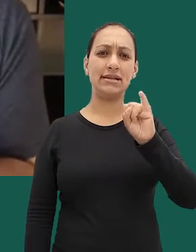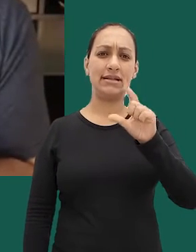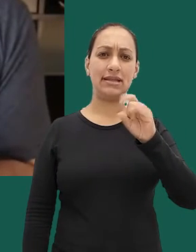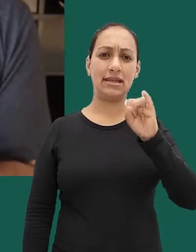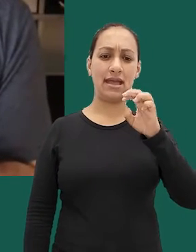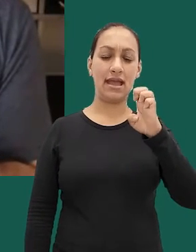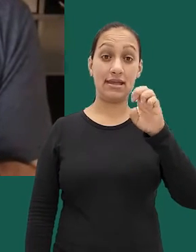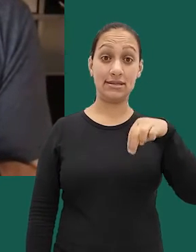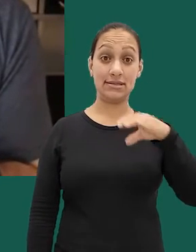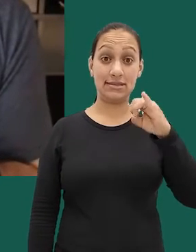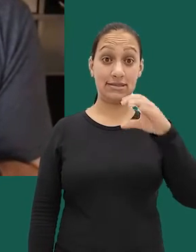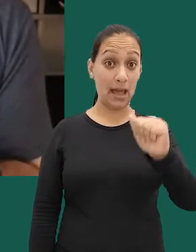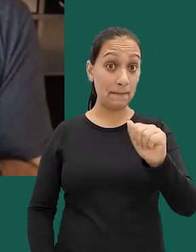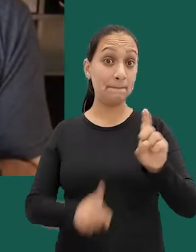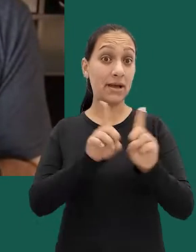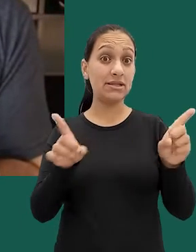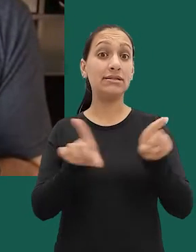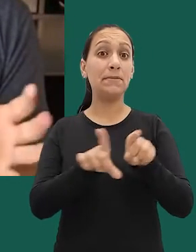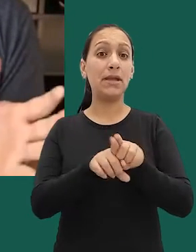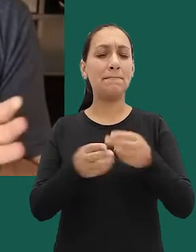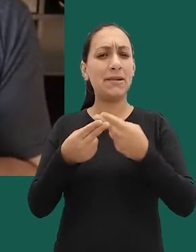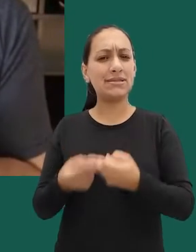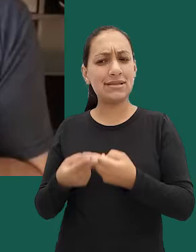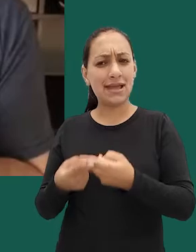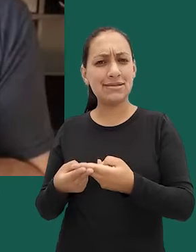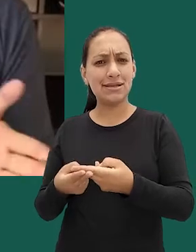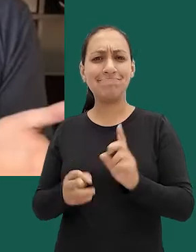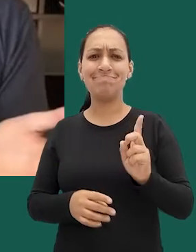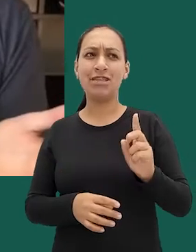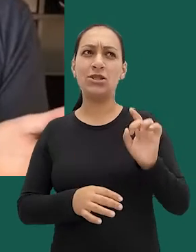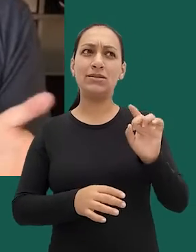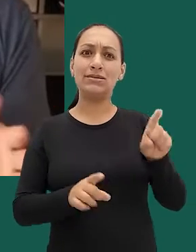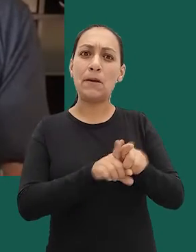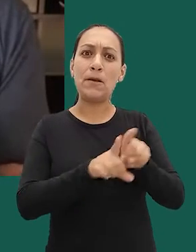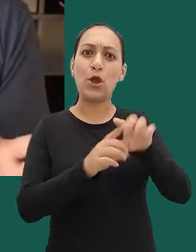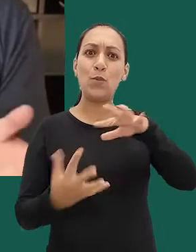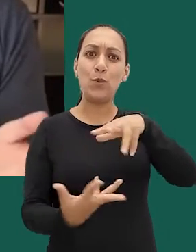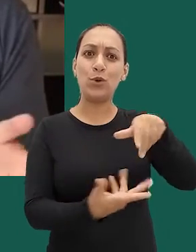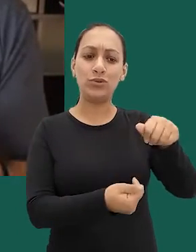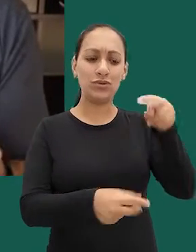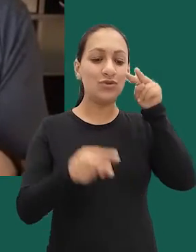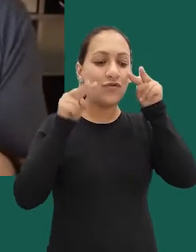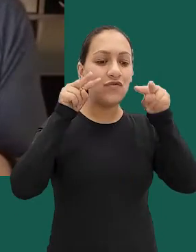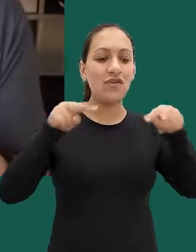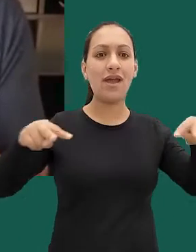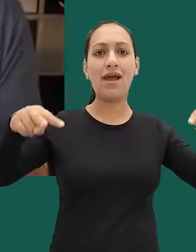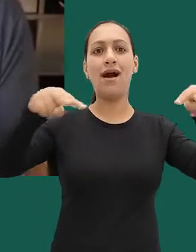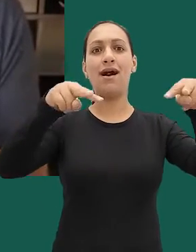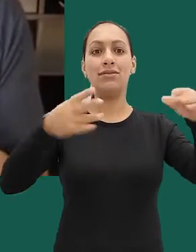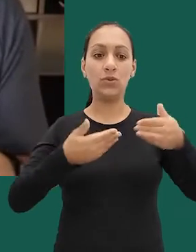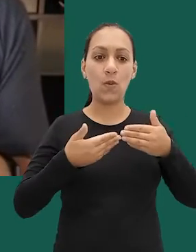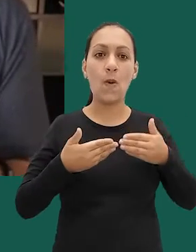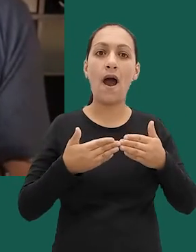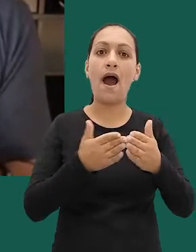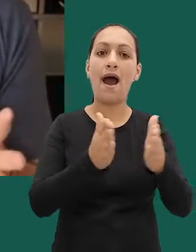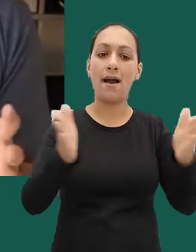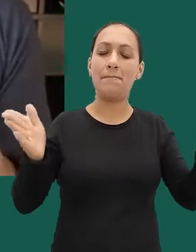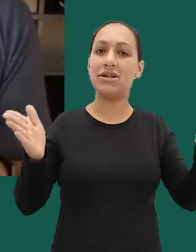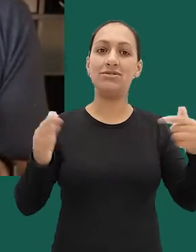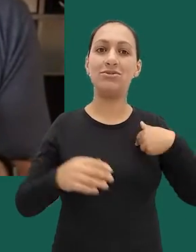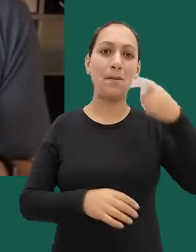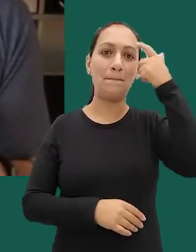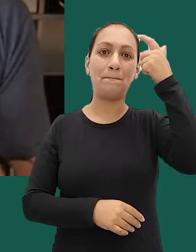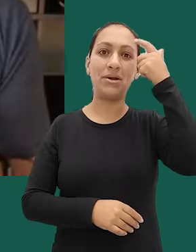paciência, mas você enxerga o mundo de uma forma diferente. É como se uma vez que você abriu aquela porta, não tem mais como voltar a pensar.